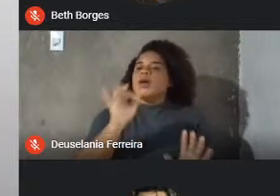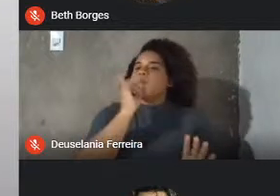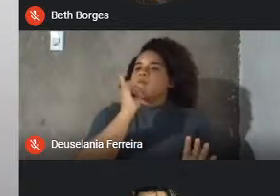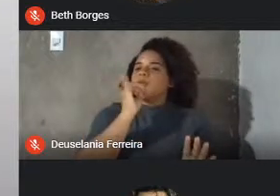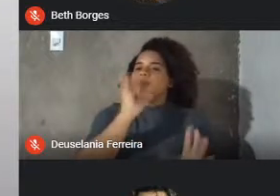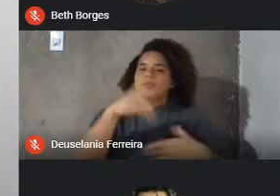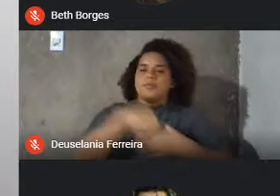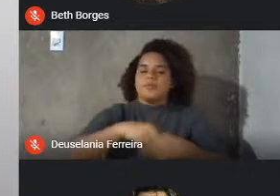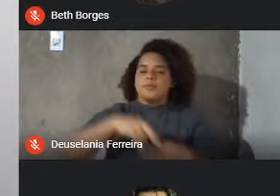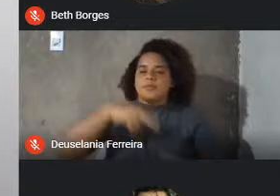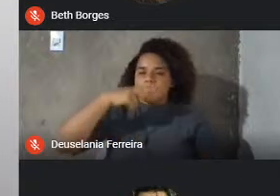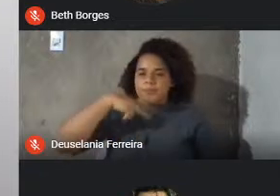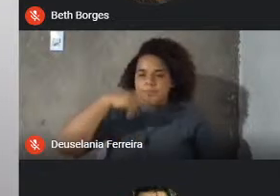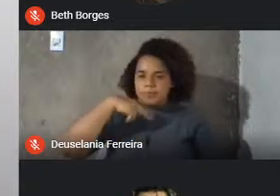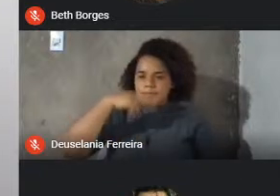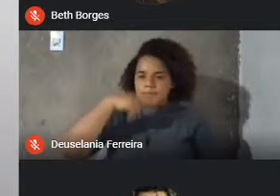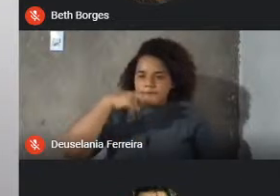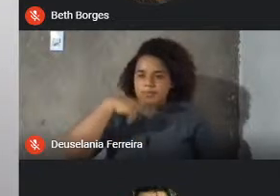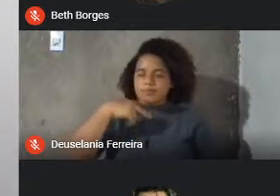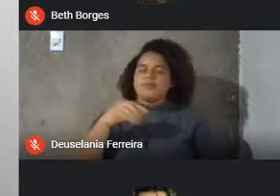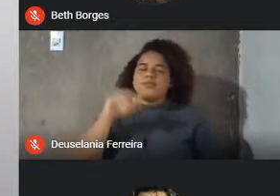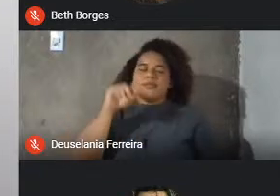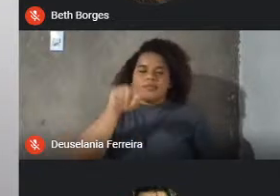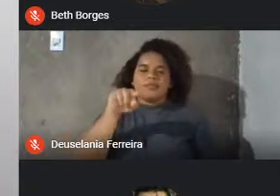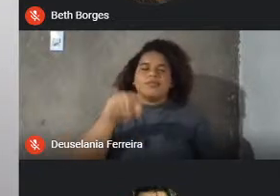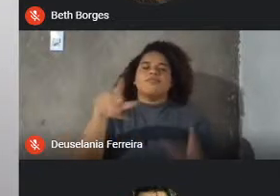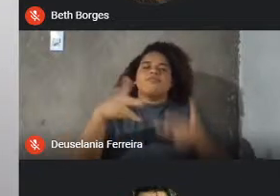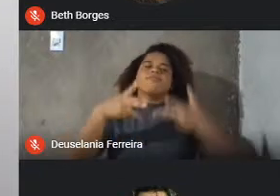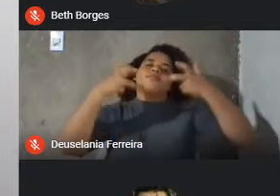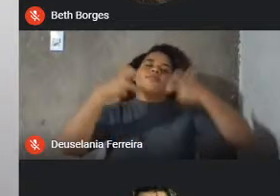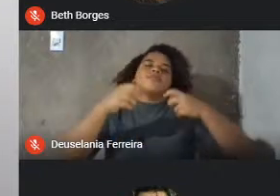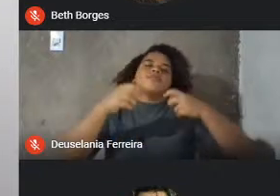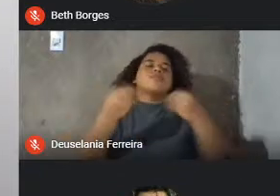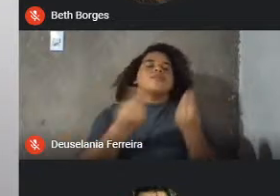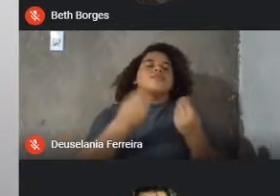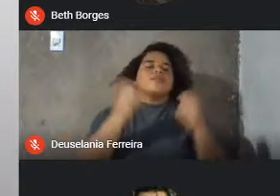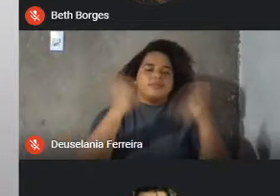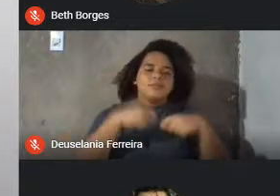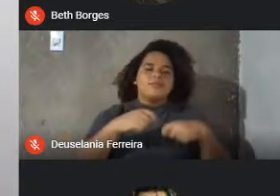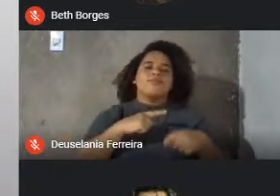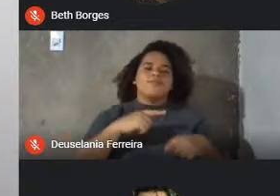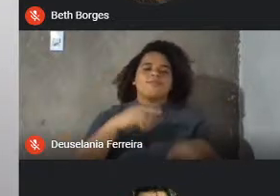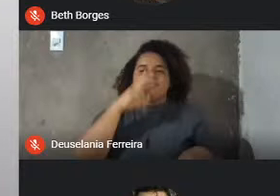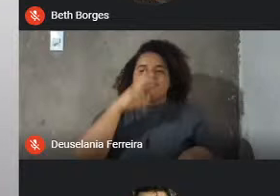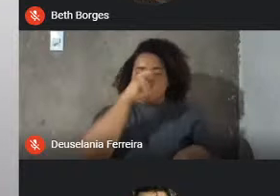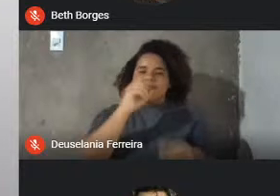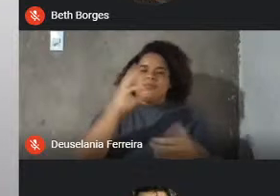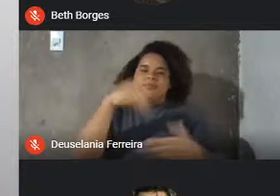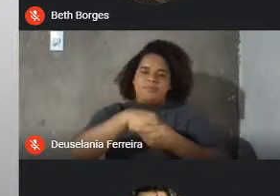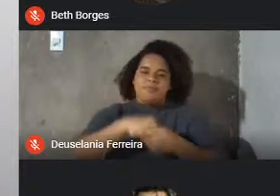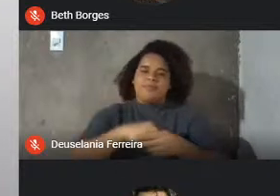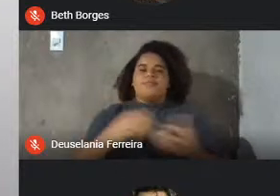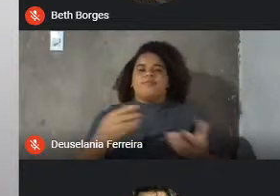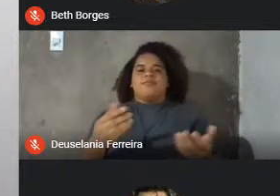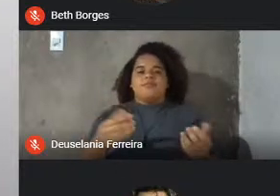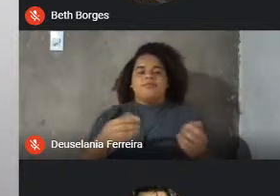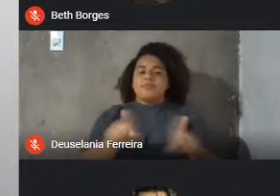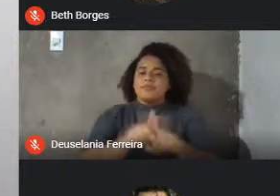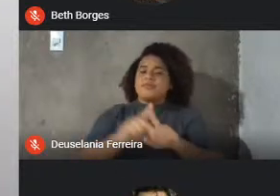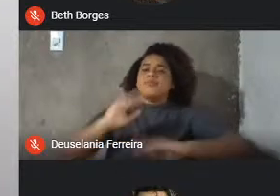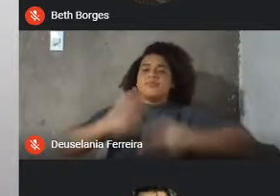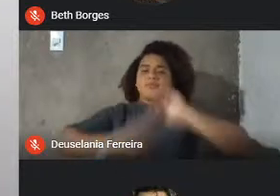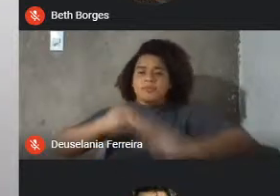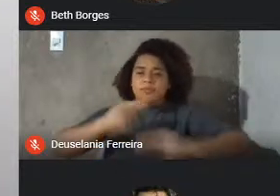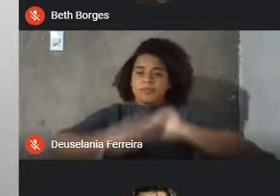o tanto que pode chegar de uma maneira muito forte isso dentro da clínica e também para esses profissionais que estão